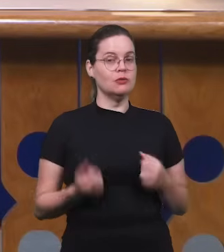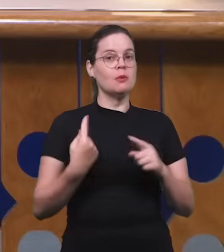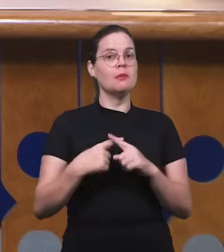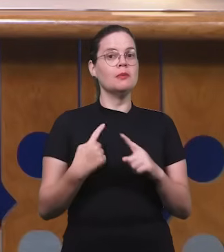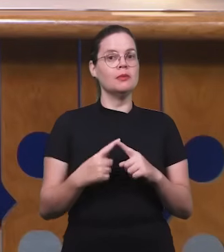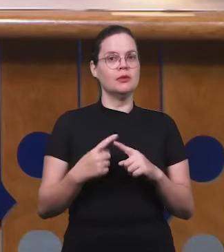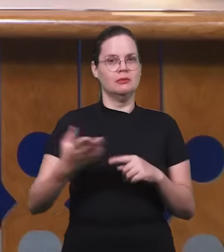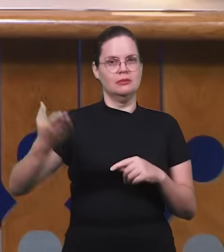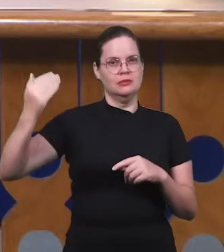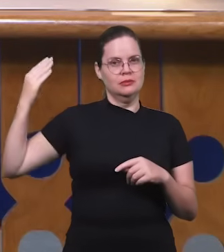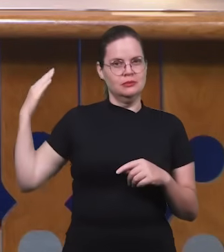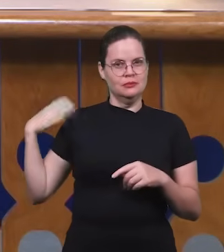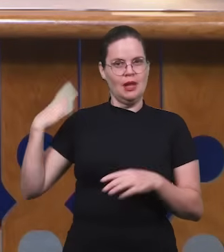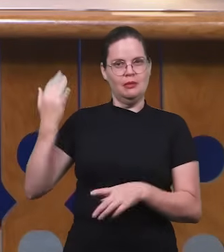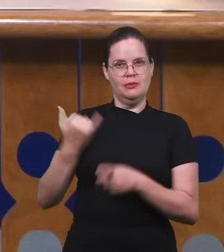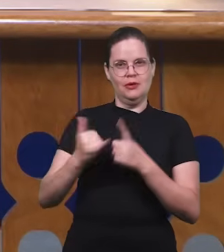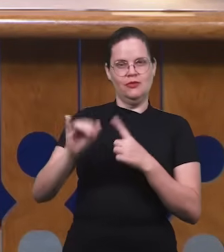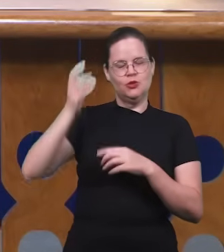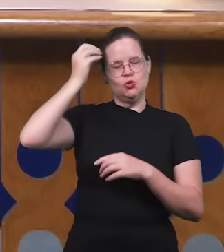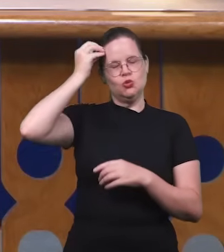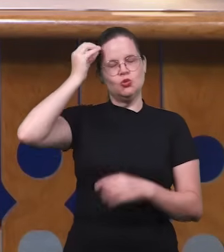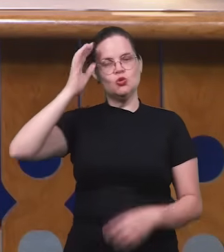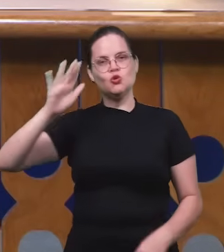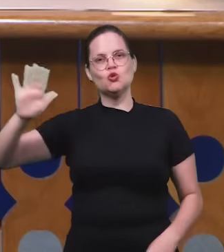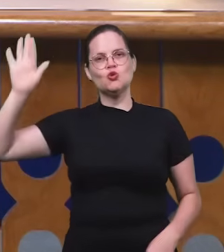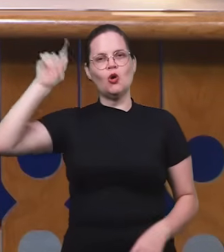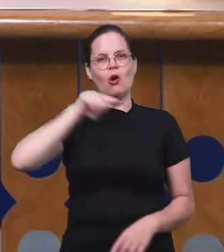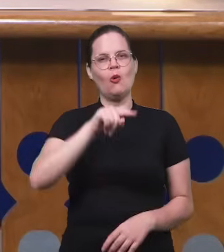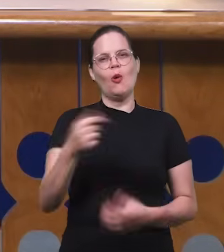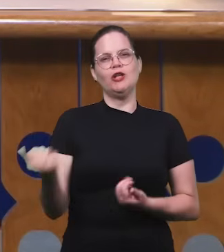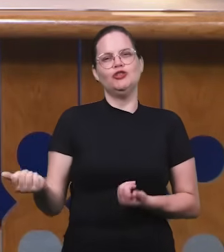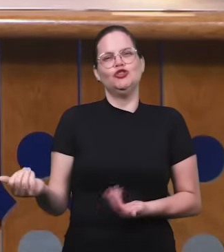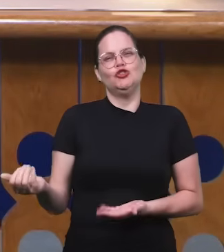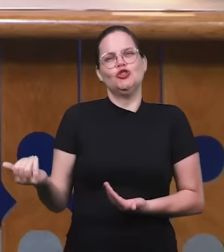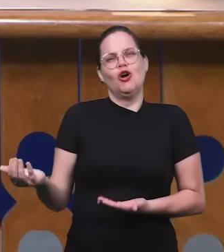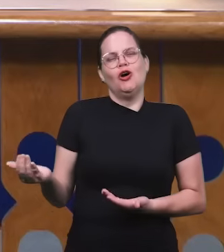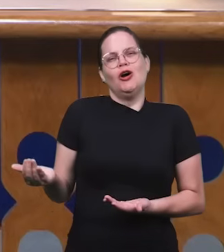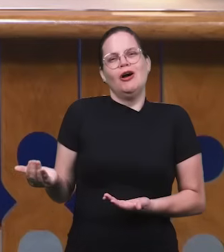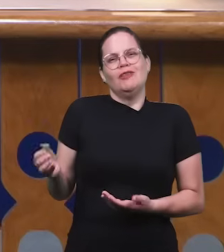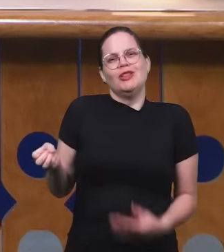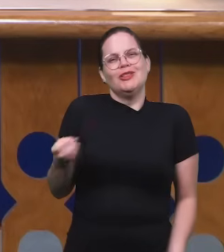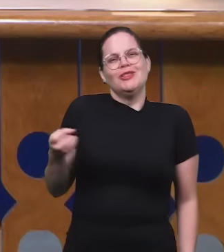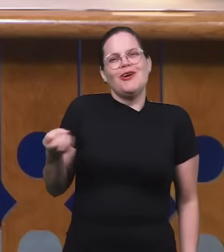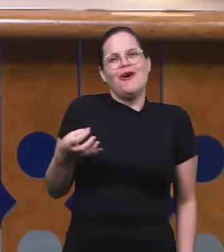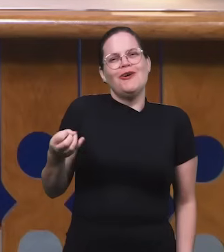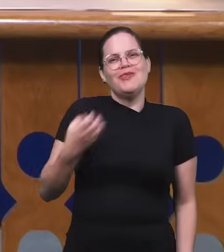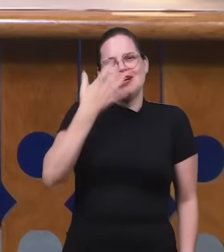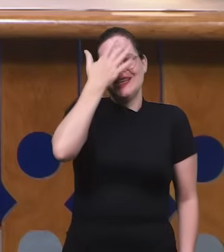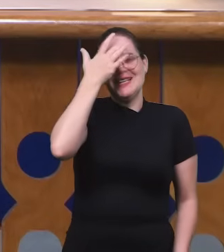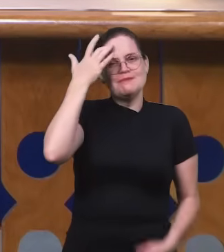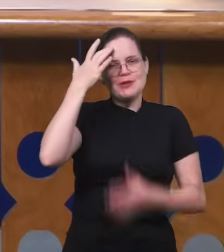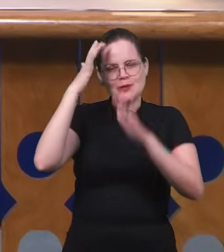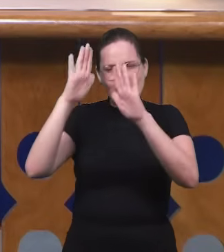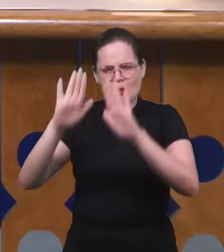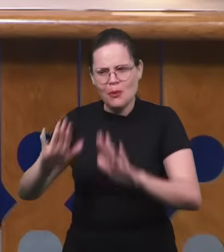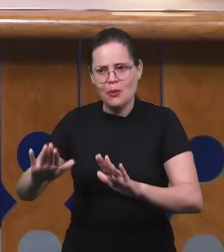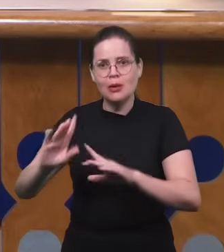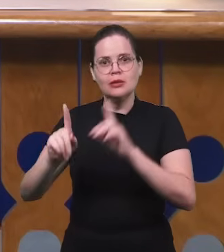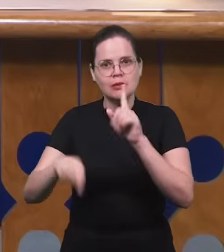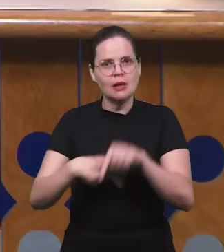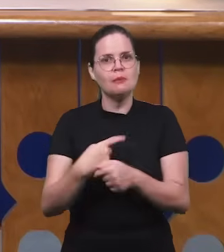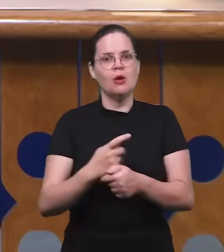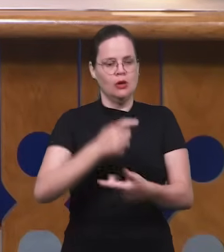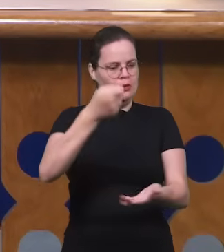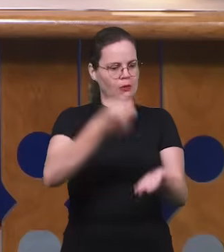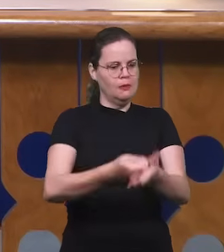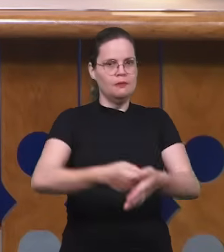aquela profecia dada lá na sua mocidade, que as pessoas iam se curvar diante dele, ela se cumpriu literalmente,